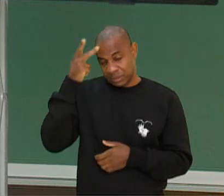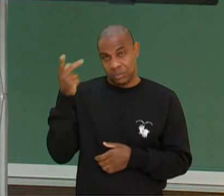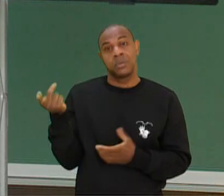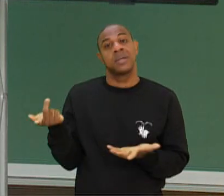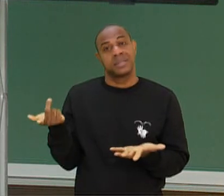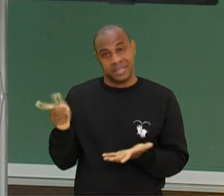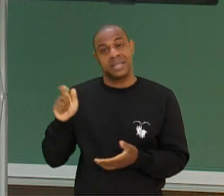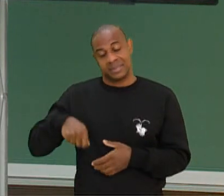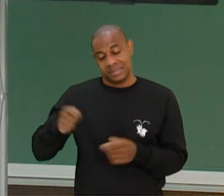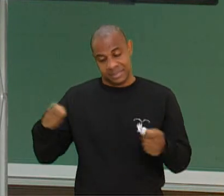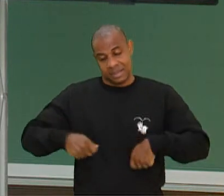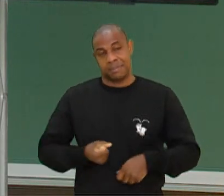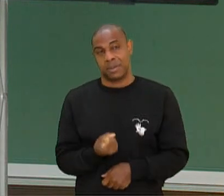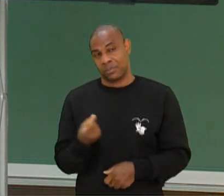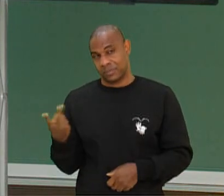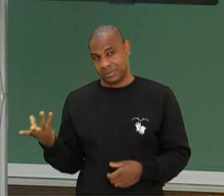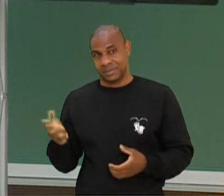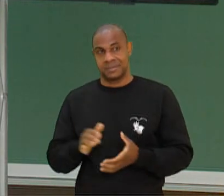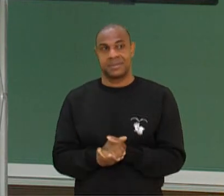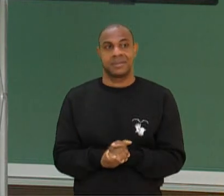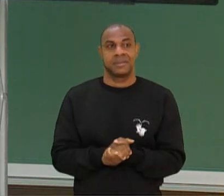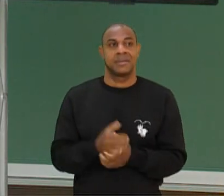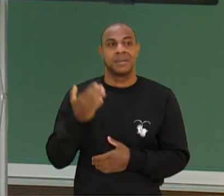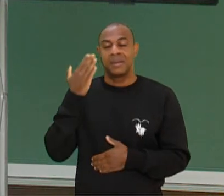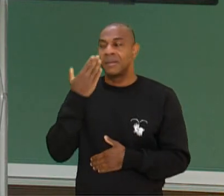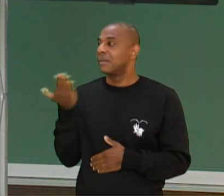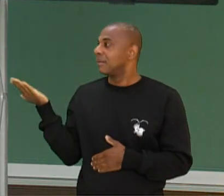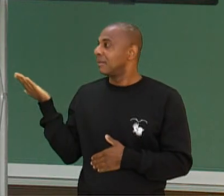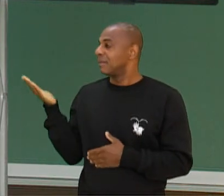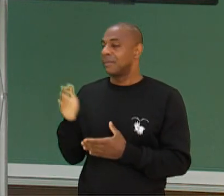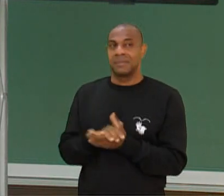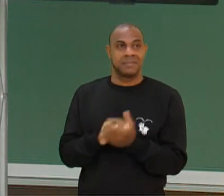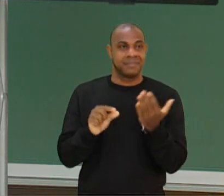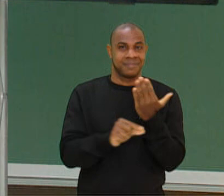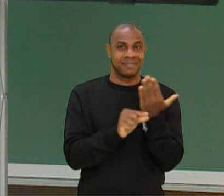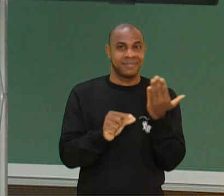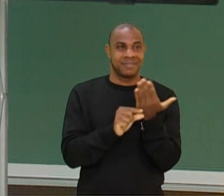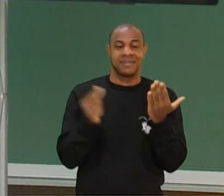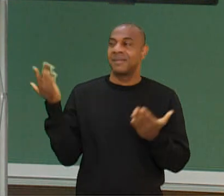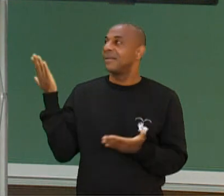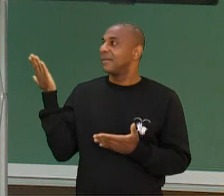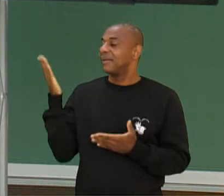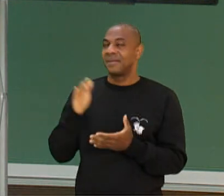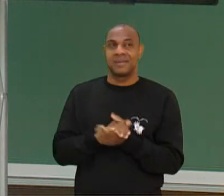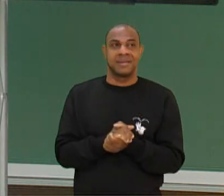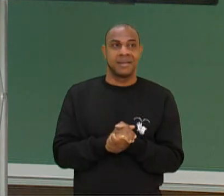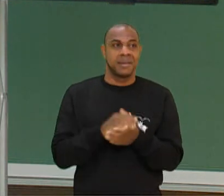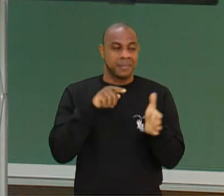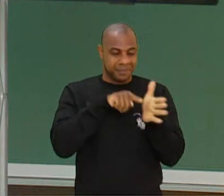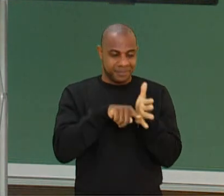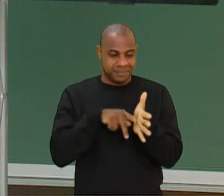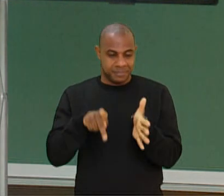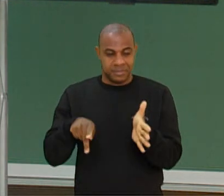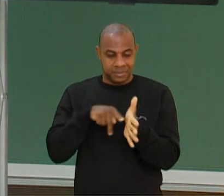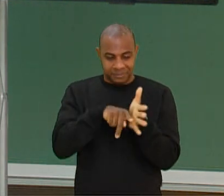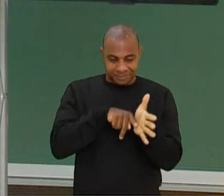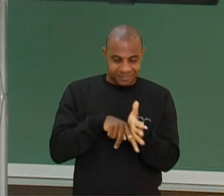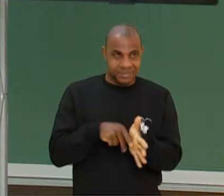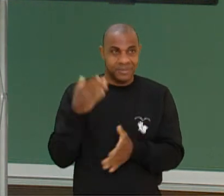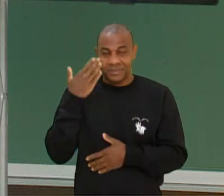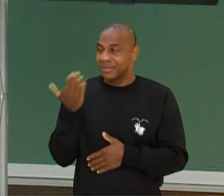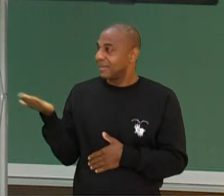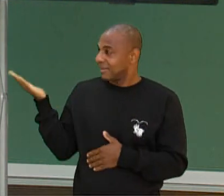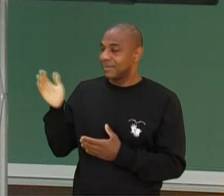Very good. So, aqui são as referências da onde a teacher tirou, né? Toda essa pesquisa com muito carinho para